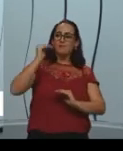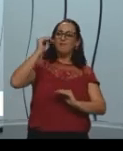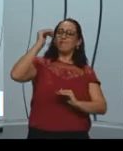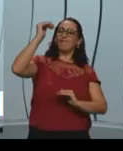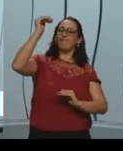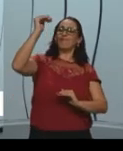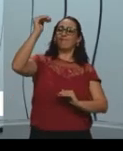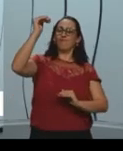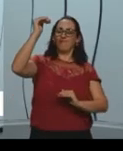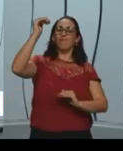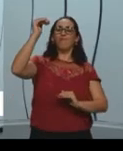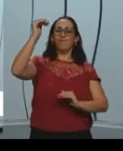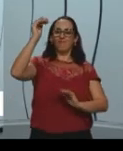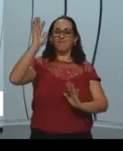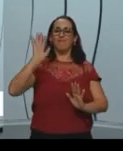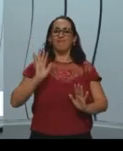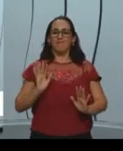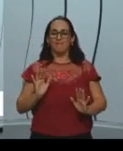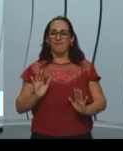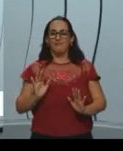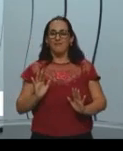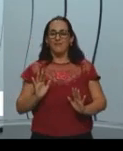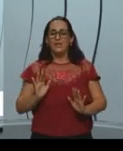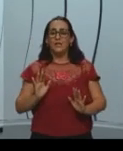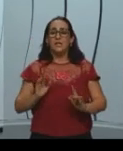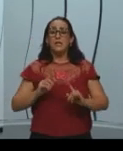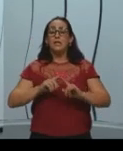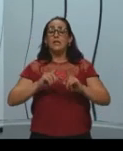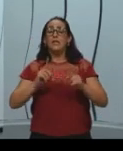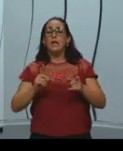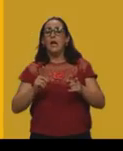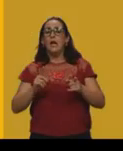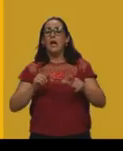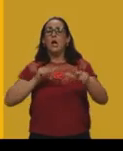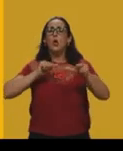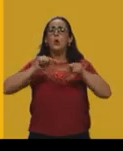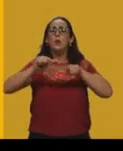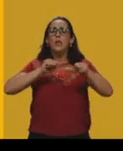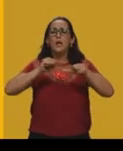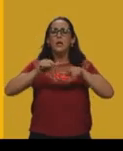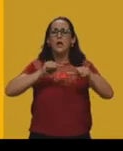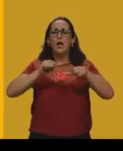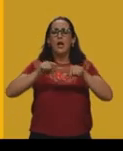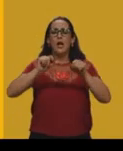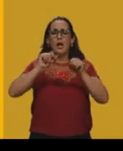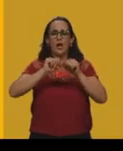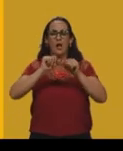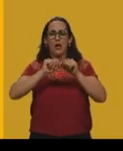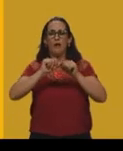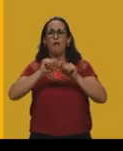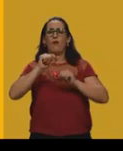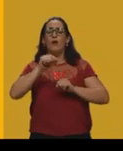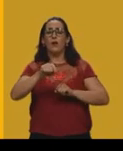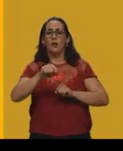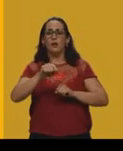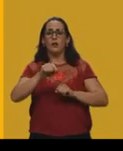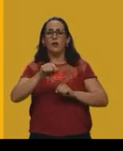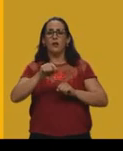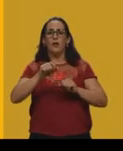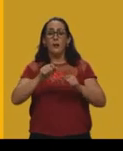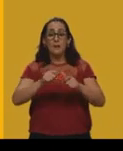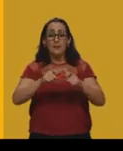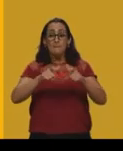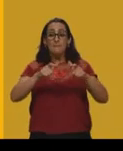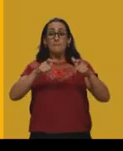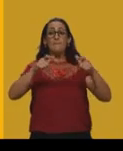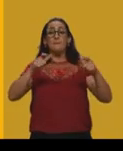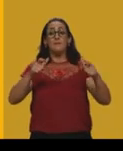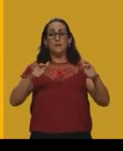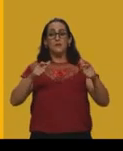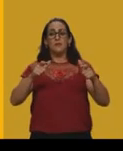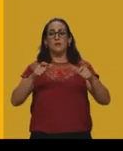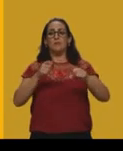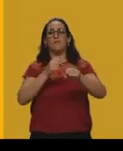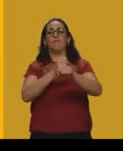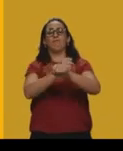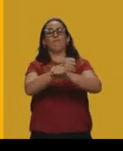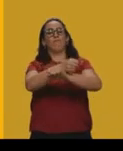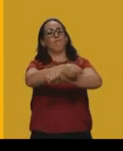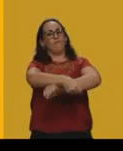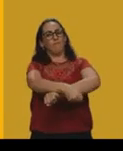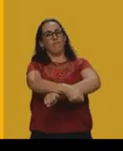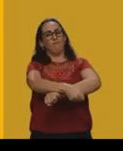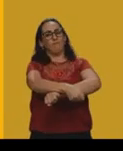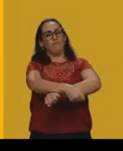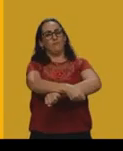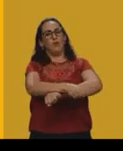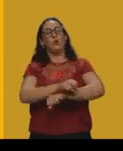ao restante da população. A maior parte do trabalho que era feito nesses engenhos era dos escravizados, né? Então, a gente utilizava